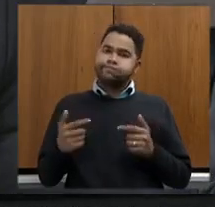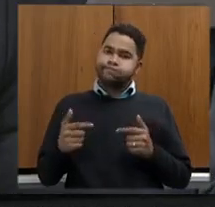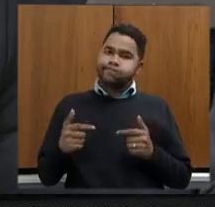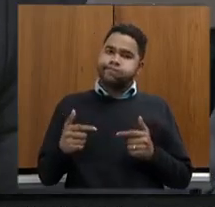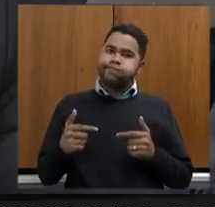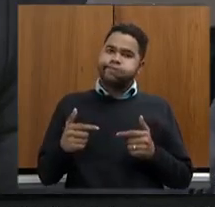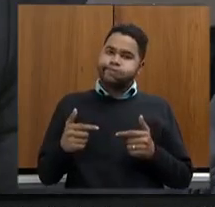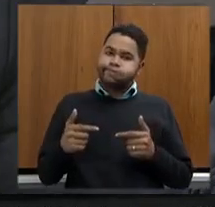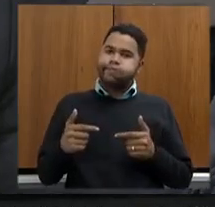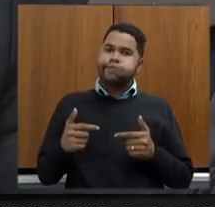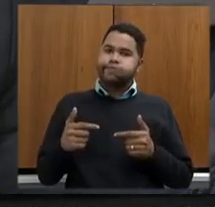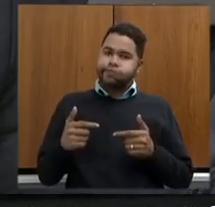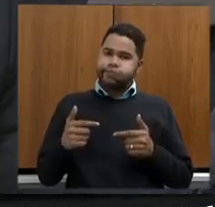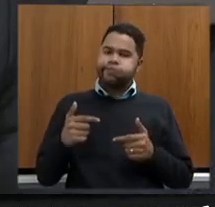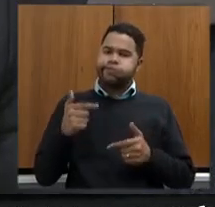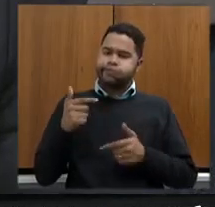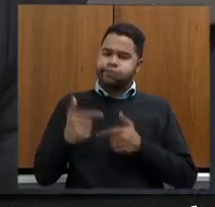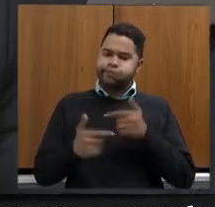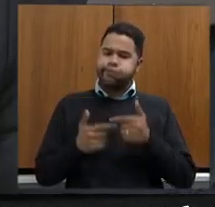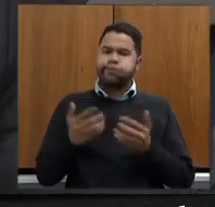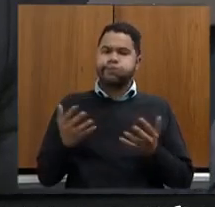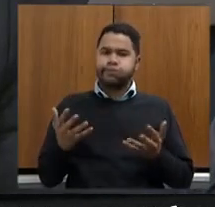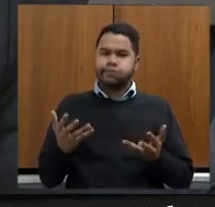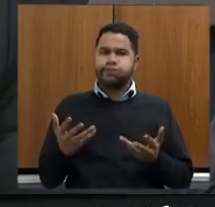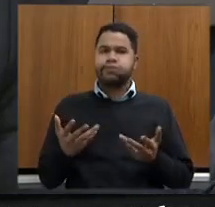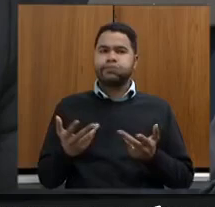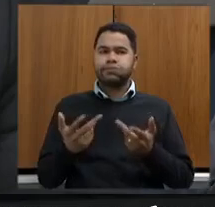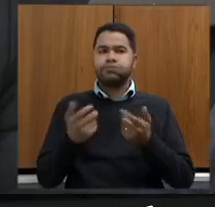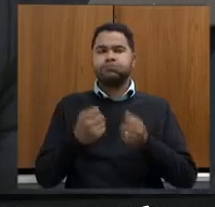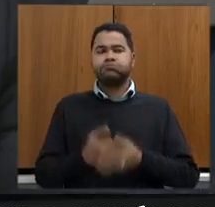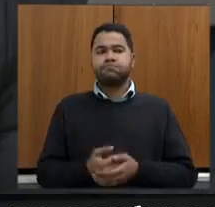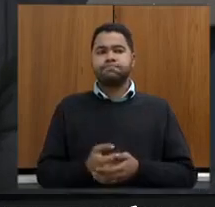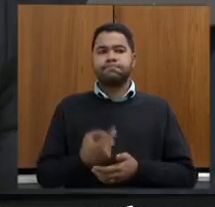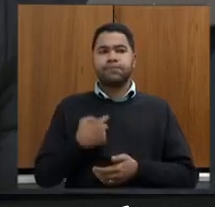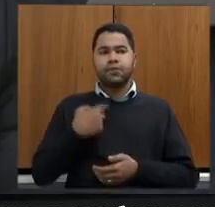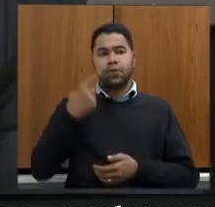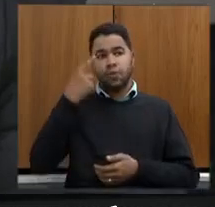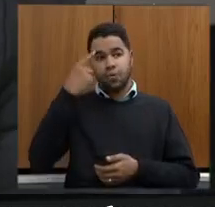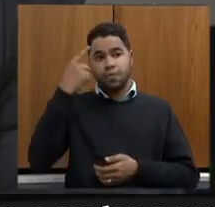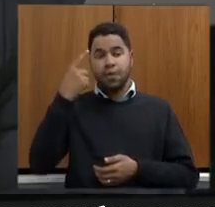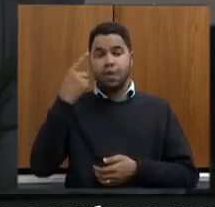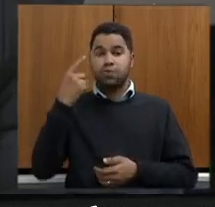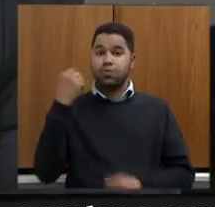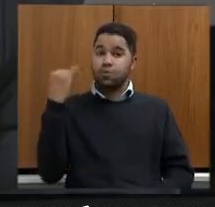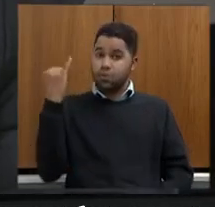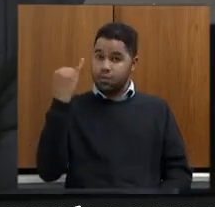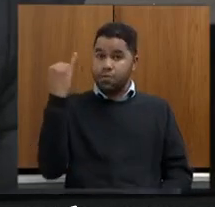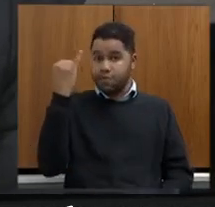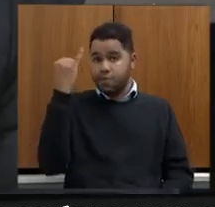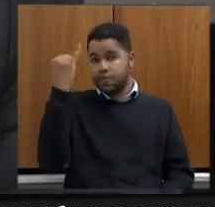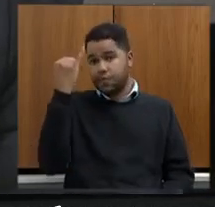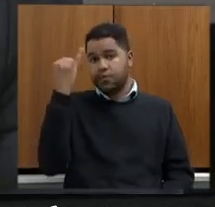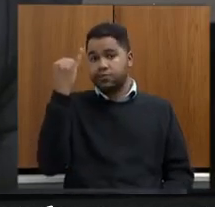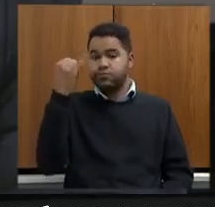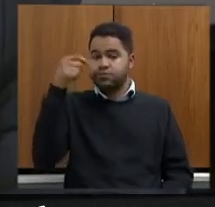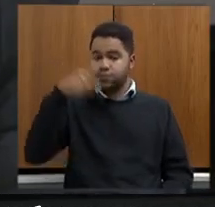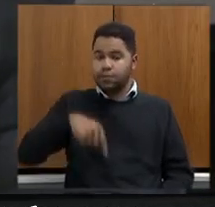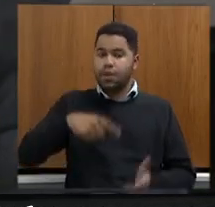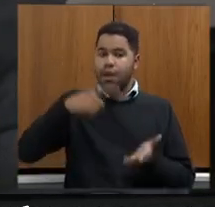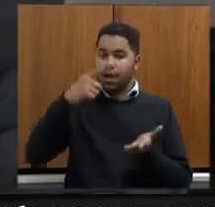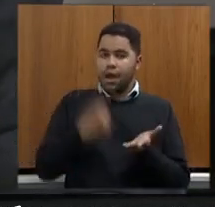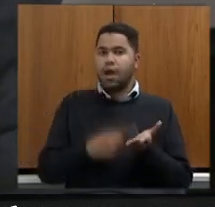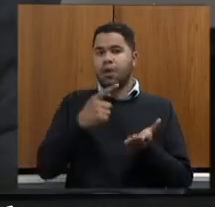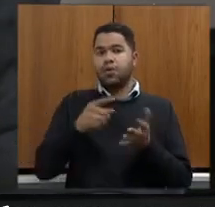essa comissão faz um excelente trabalho e eu acho que seria um ganho importante né para esse